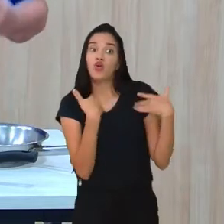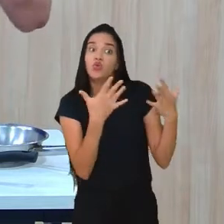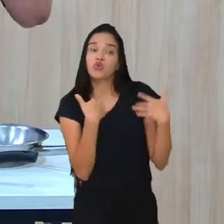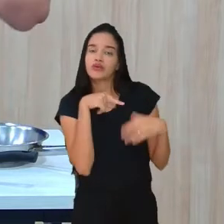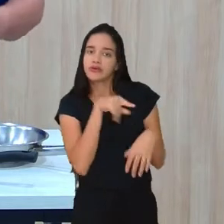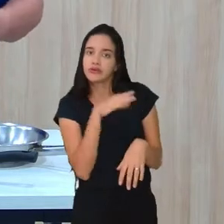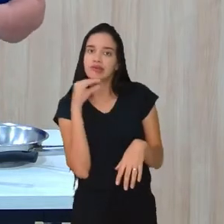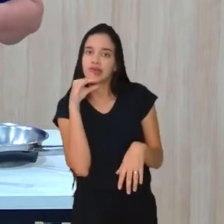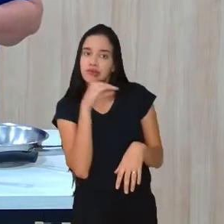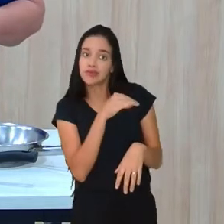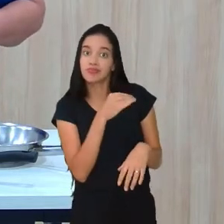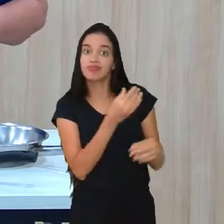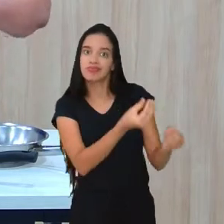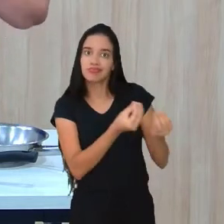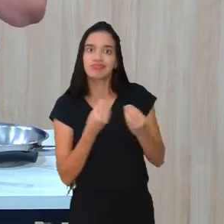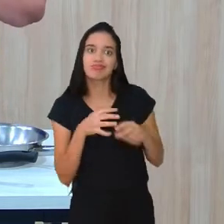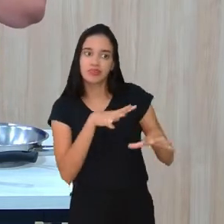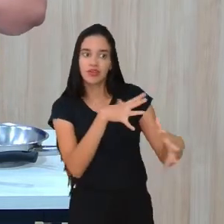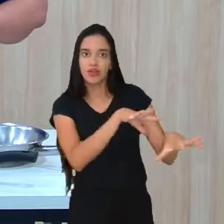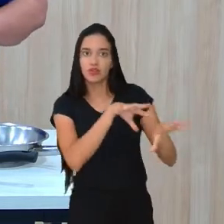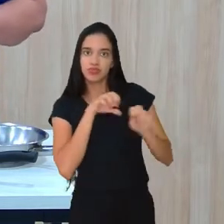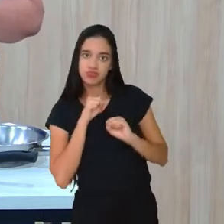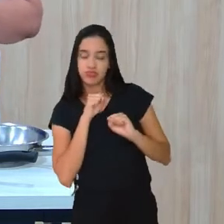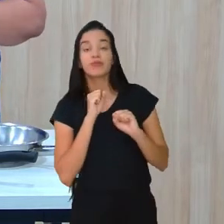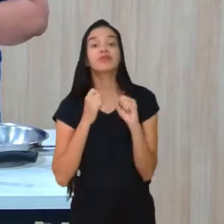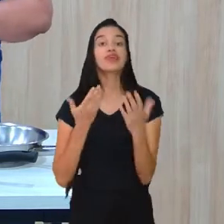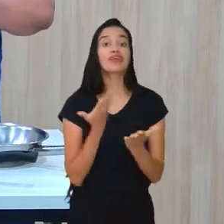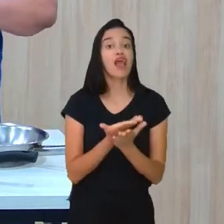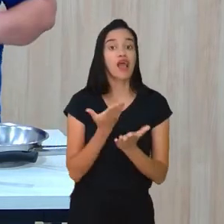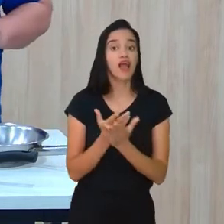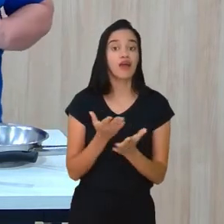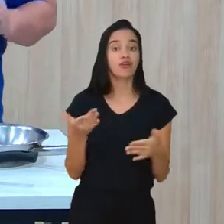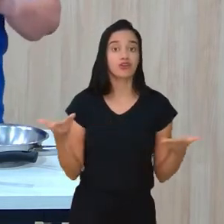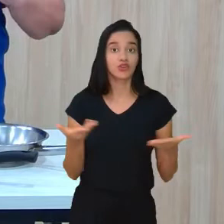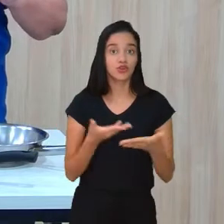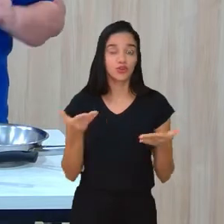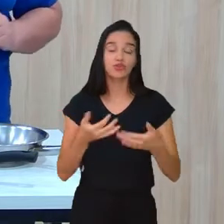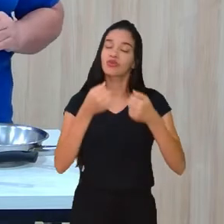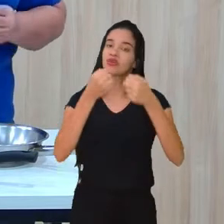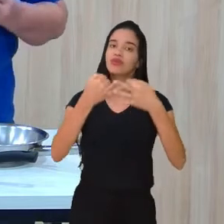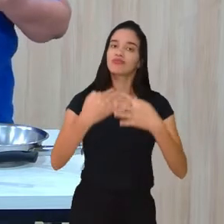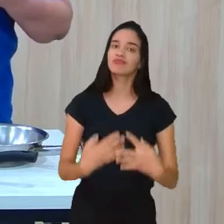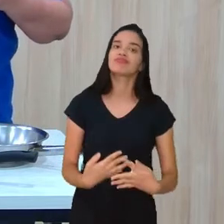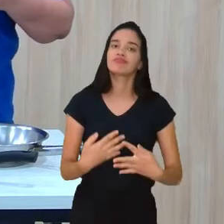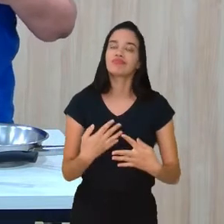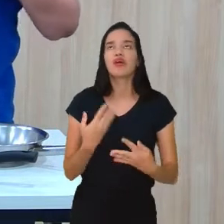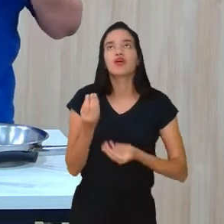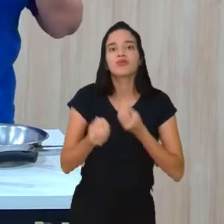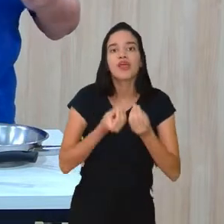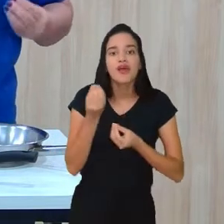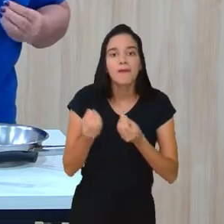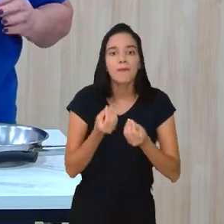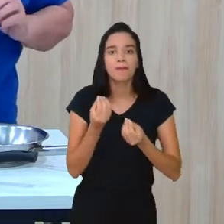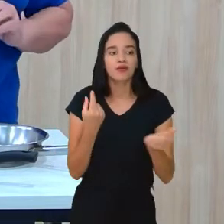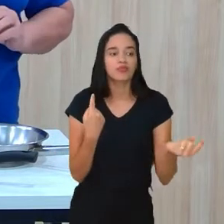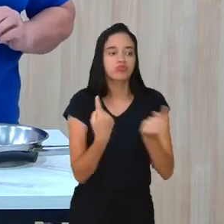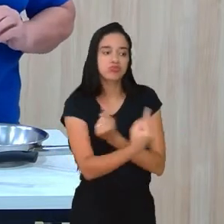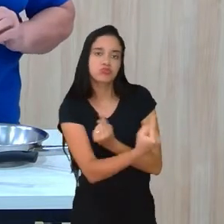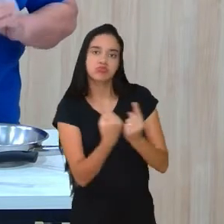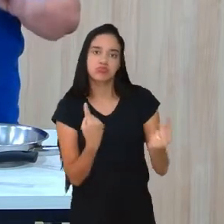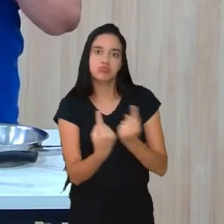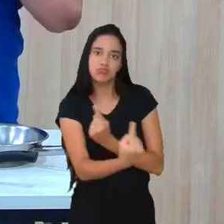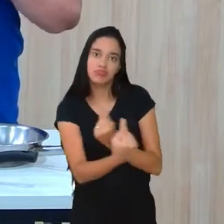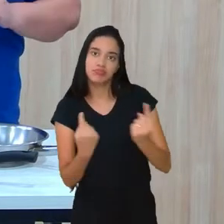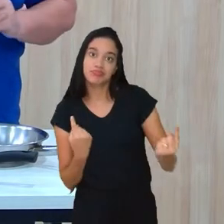nele vai passar para a gente. E a aula de hoje a gente vai falar muito em relação a essa, vamos dizer assim, esse transitar de